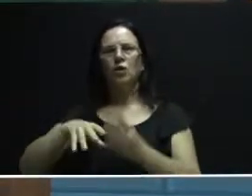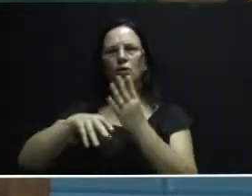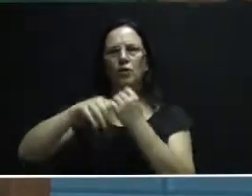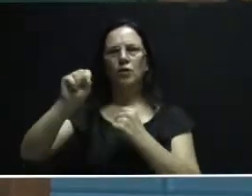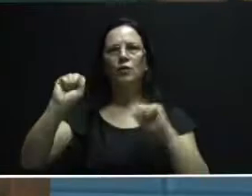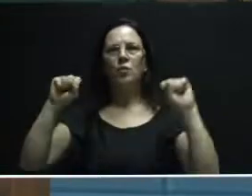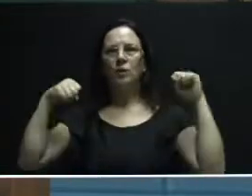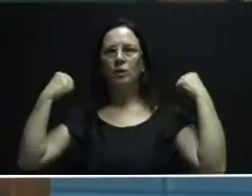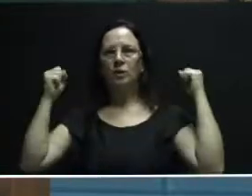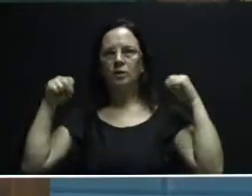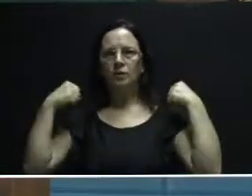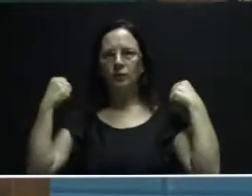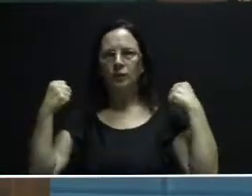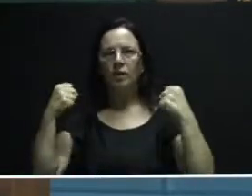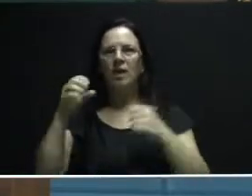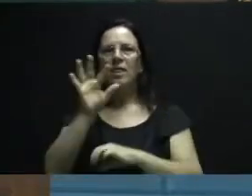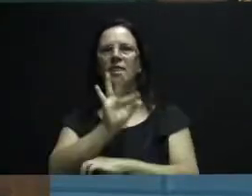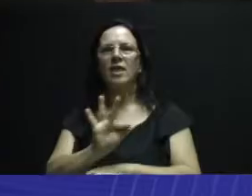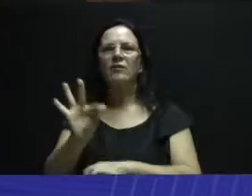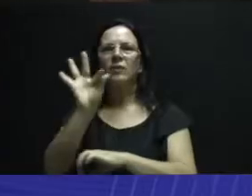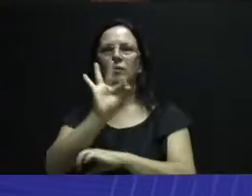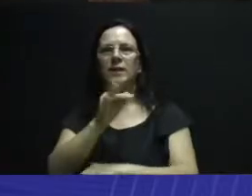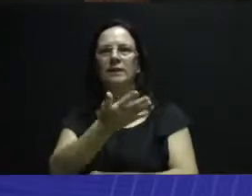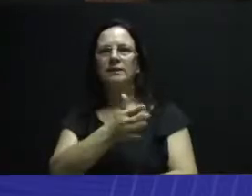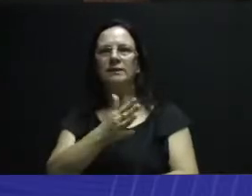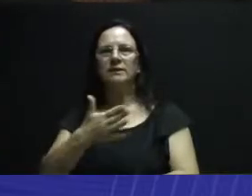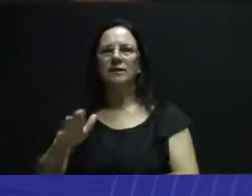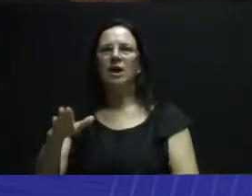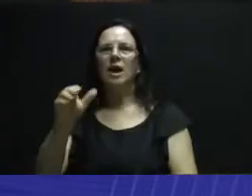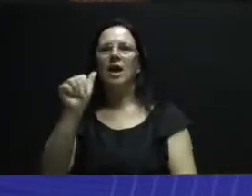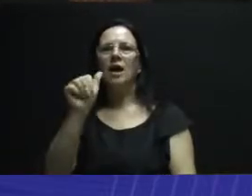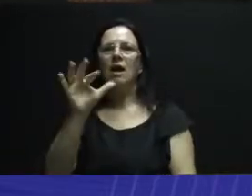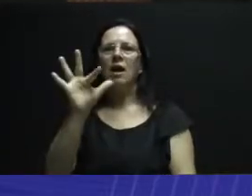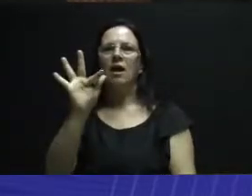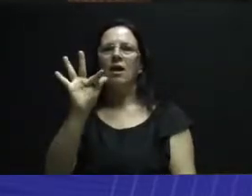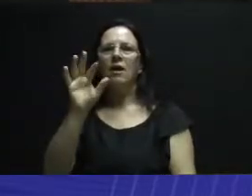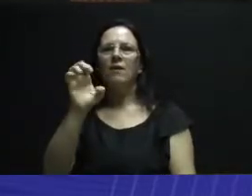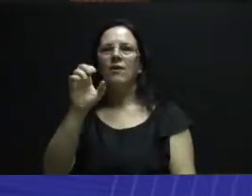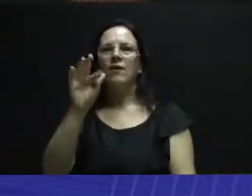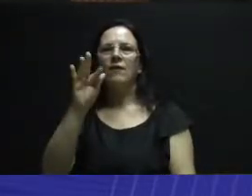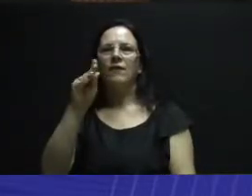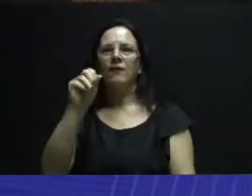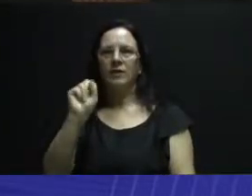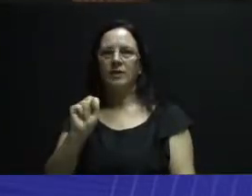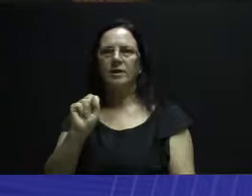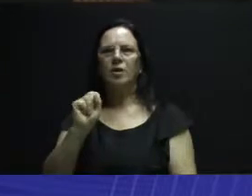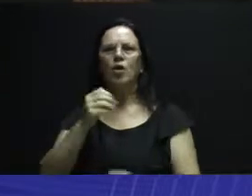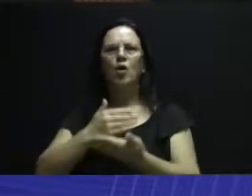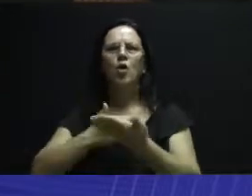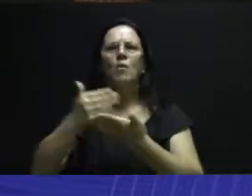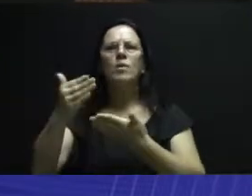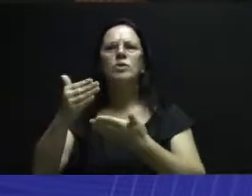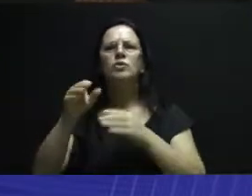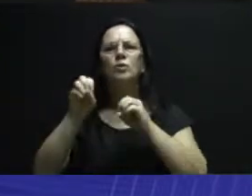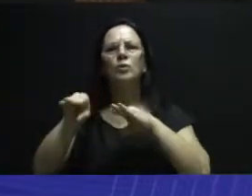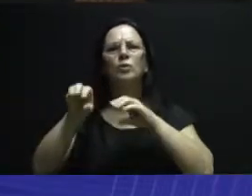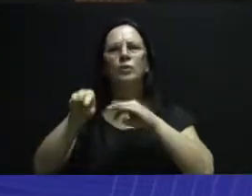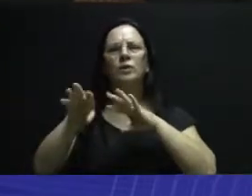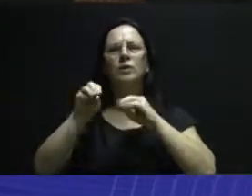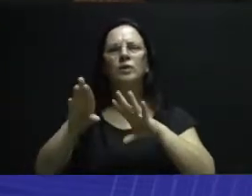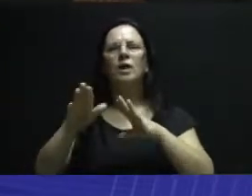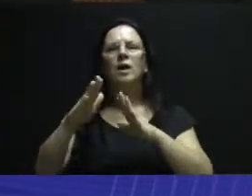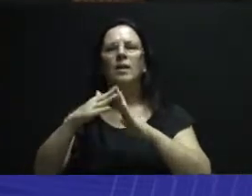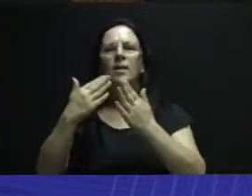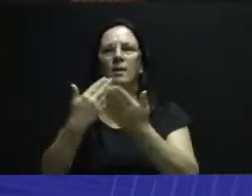pela Faculdade de Educação Física de Santos, a FEFES, e dali passou a dar aulas no Colégio Afonso